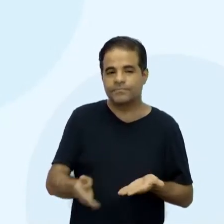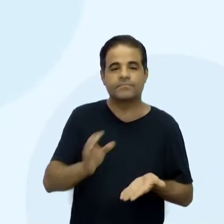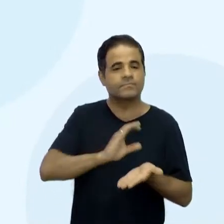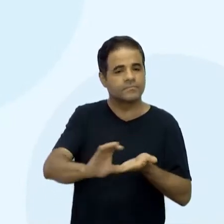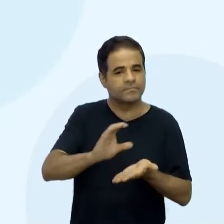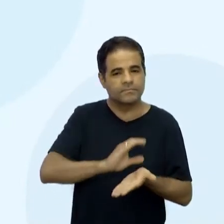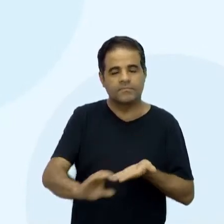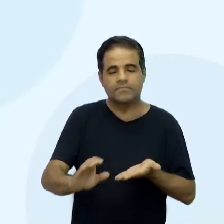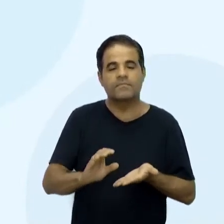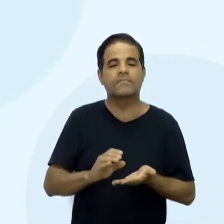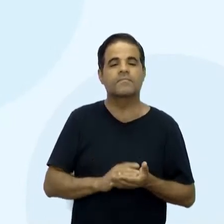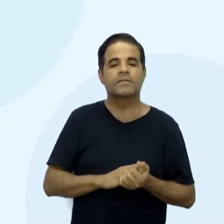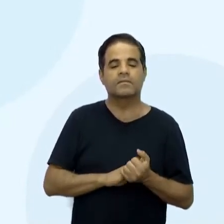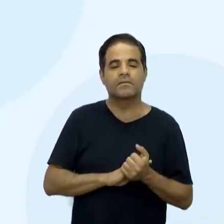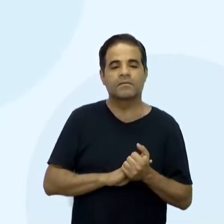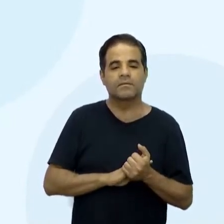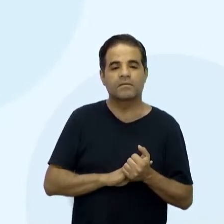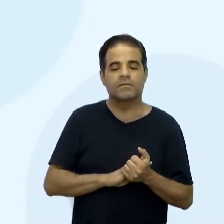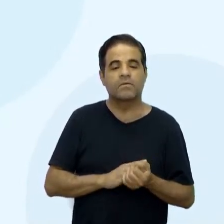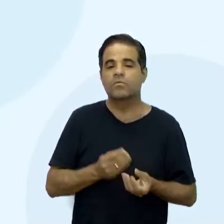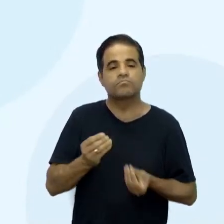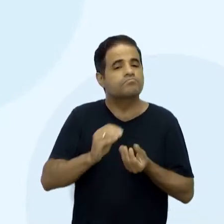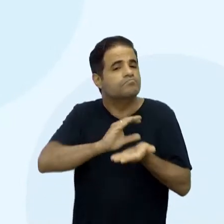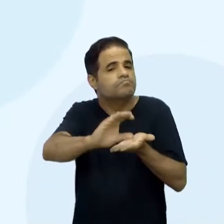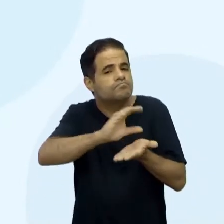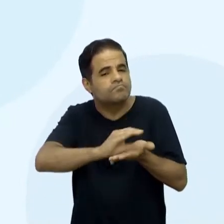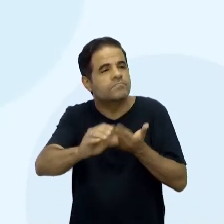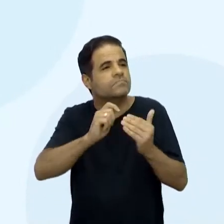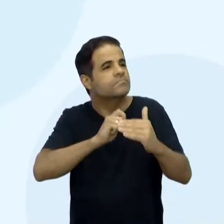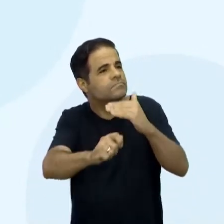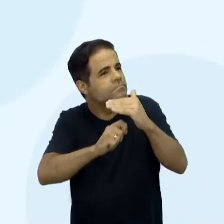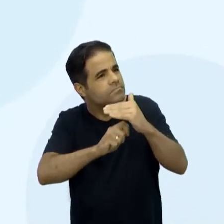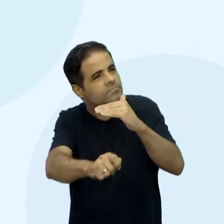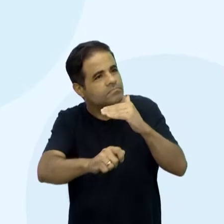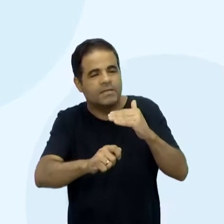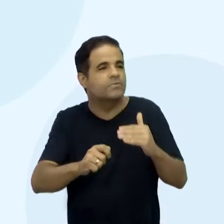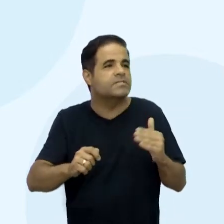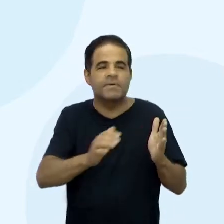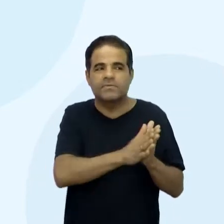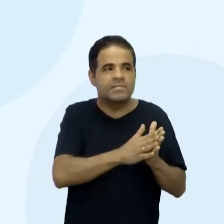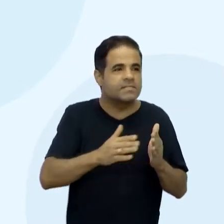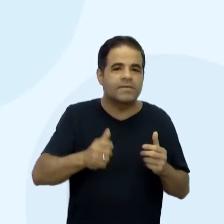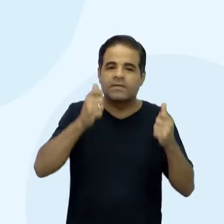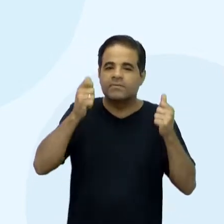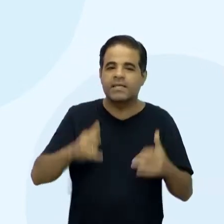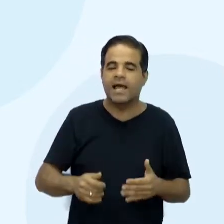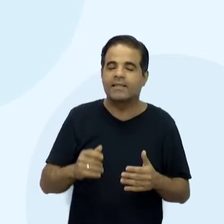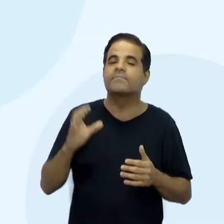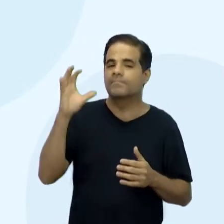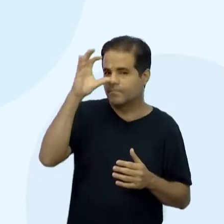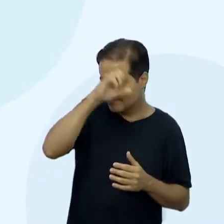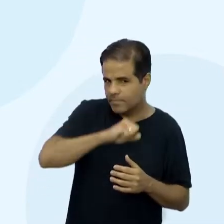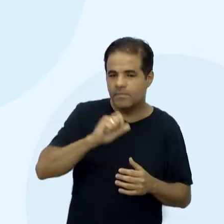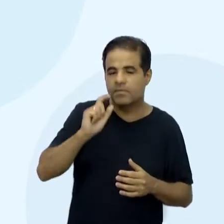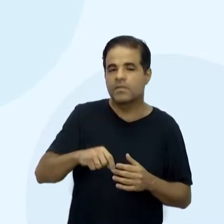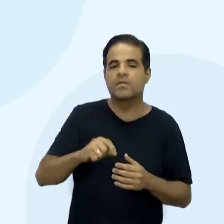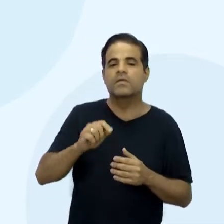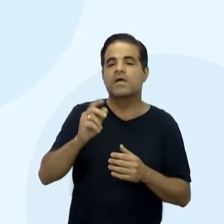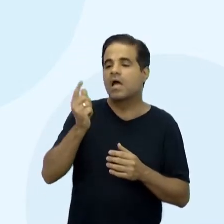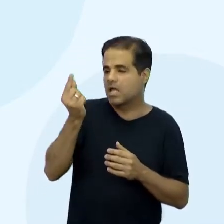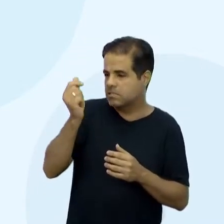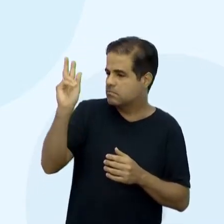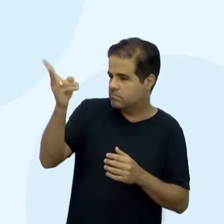investir? Falamos aí como que a gente vai investir. Aprendemos aí renda fixa